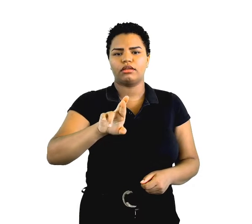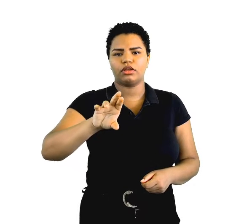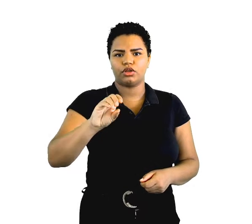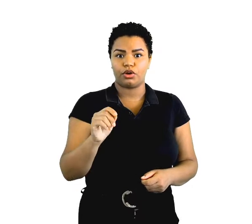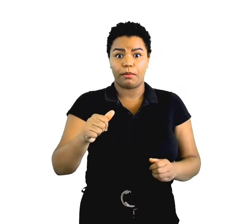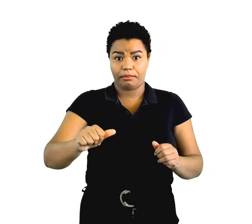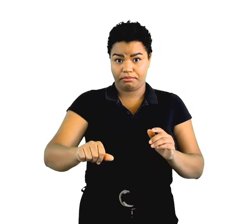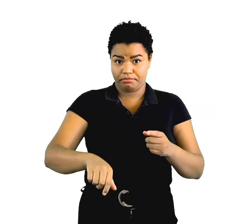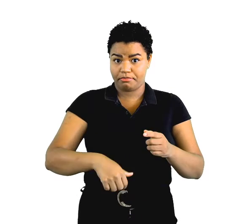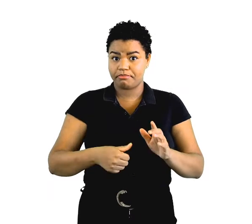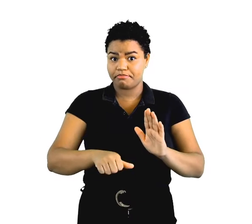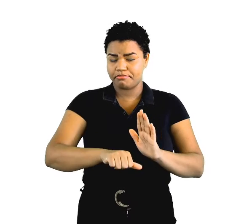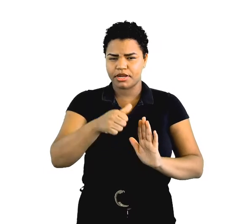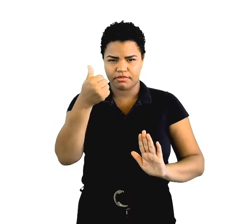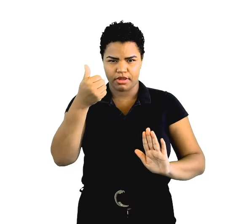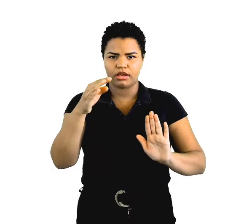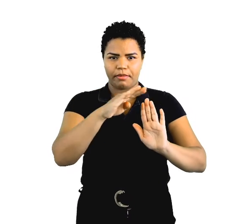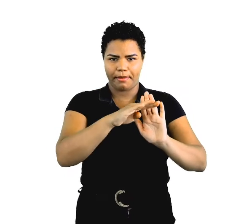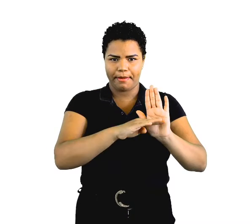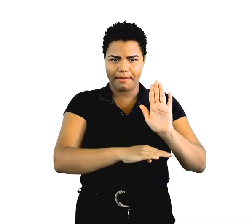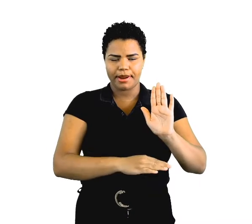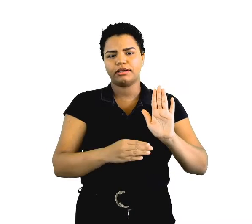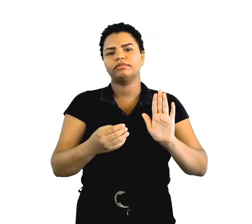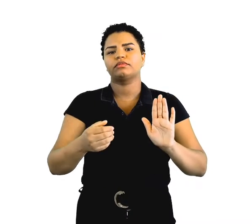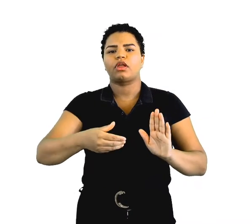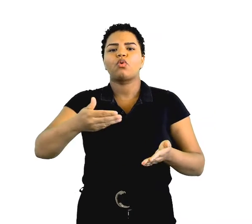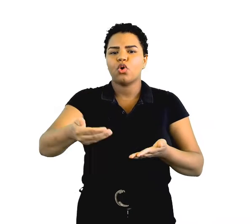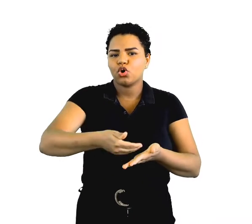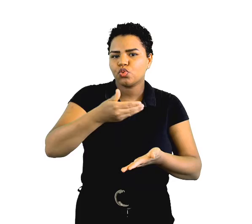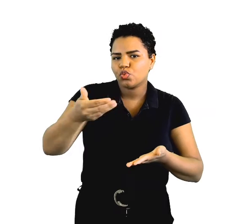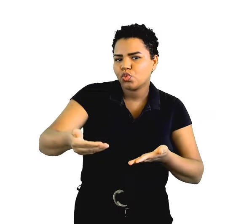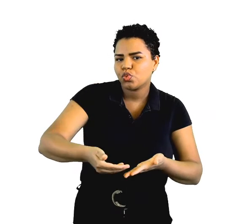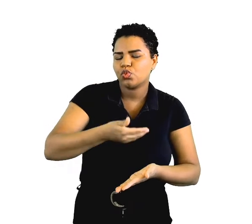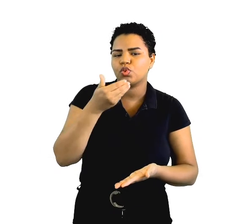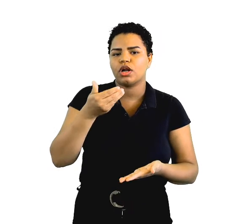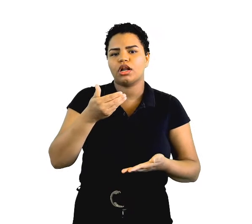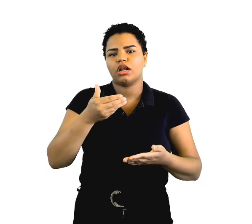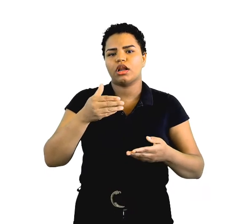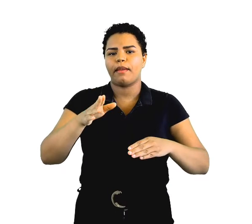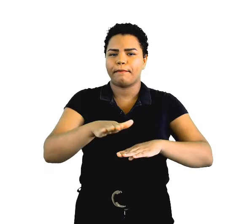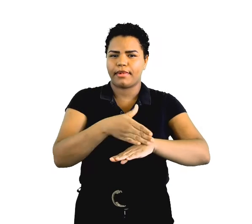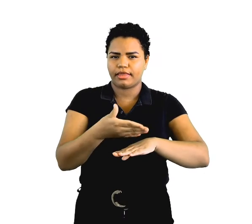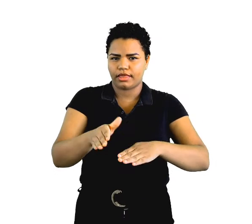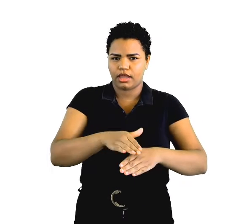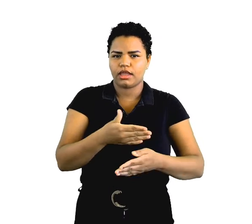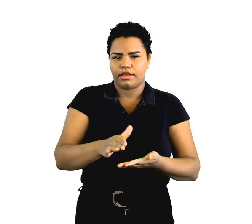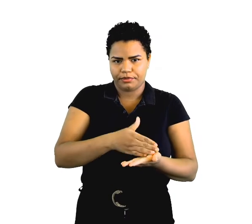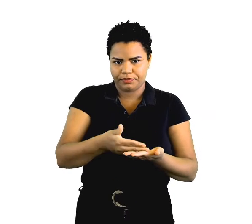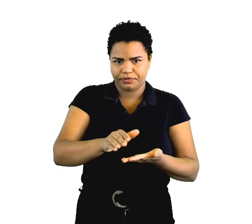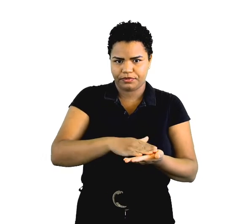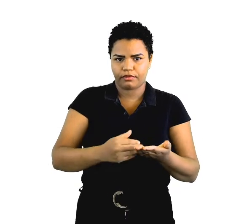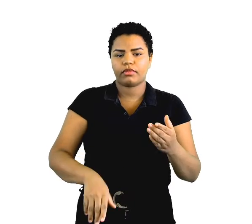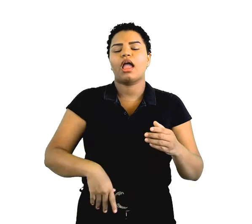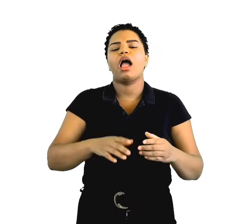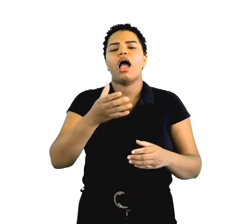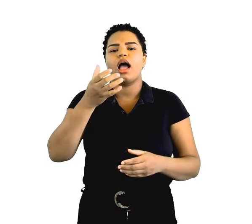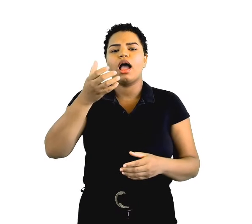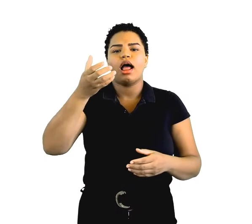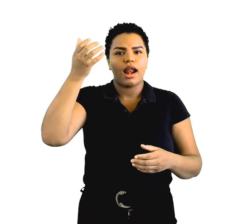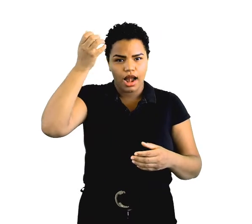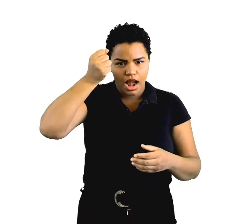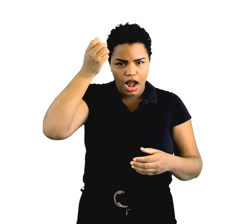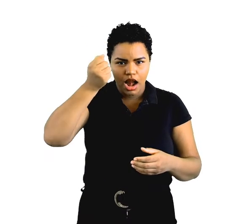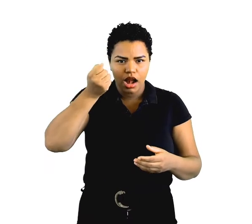os ingredientes, uma colher de manteiga para você untar as tuas mãos, uma lata de leite condensado. Você vai